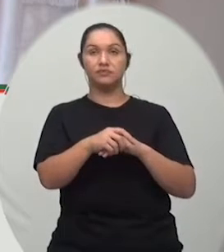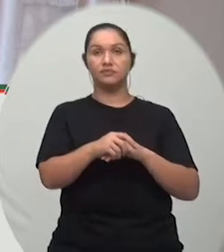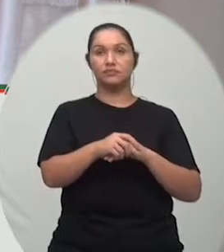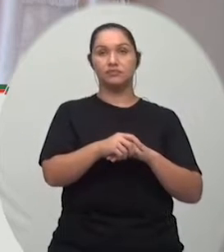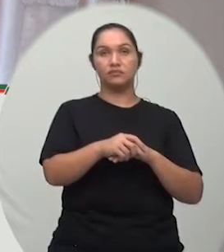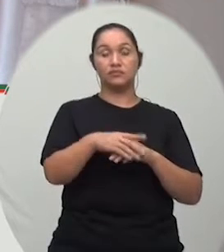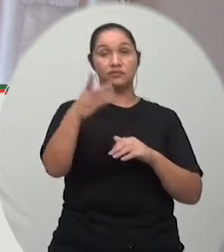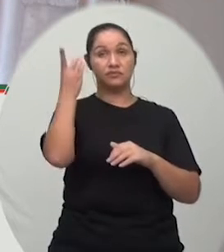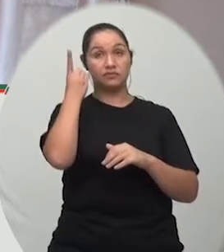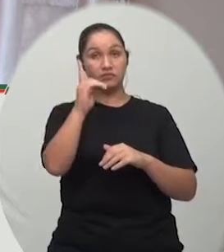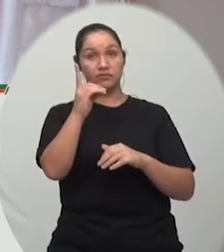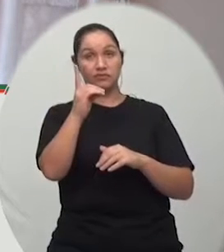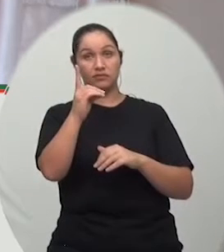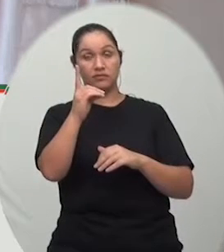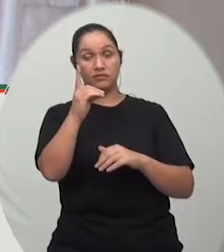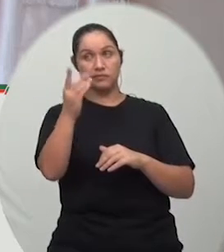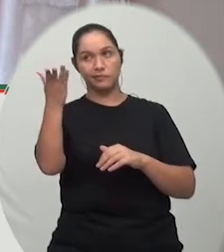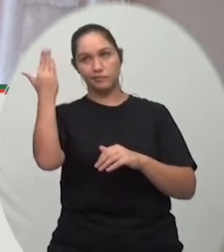Até em dias atrás,